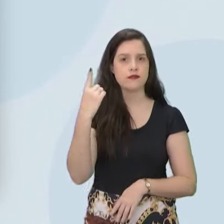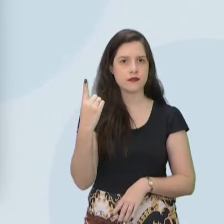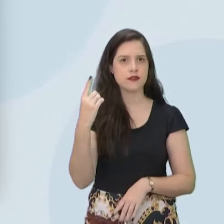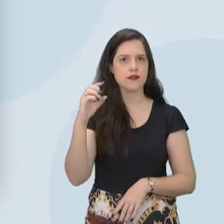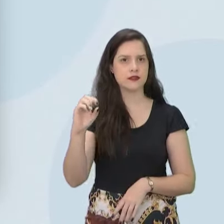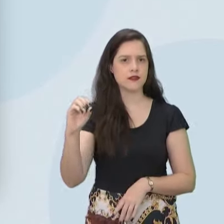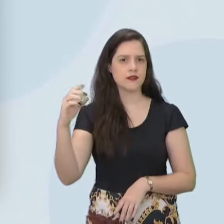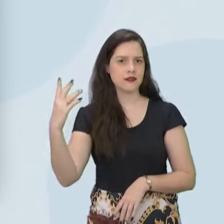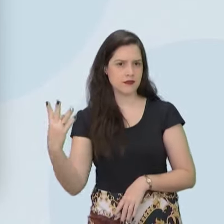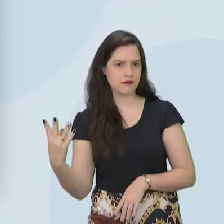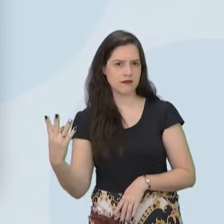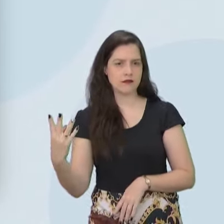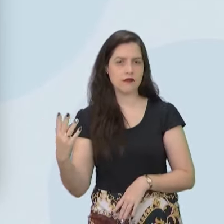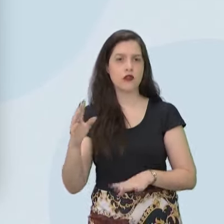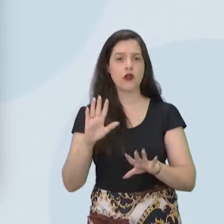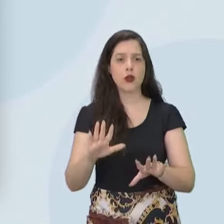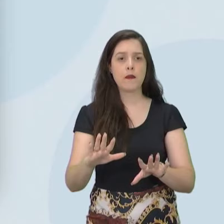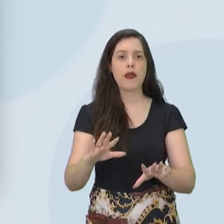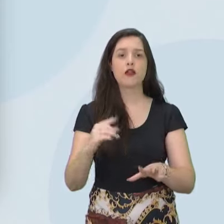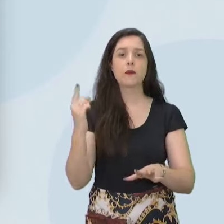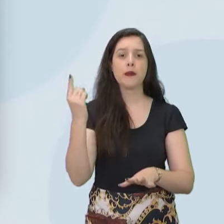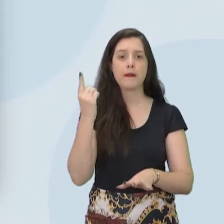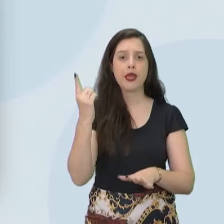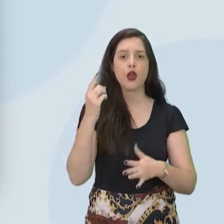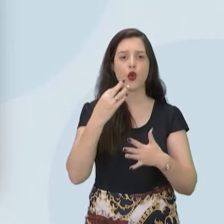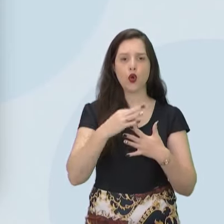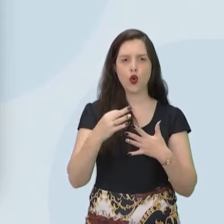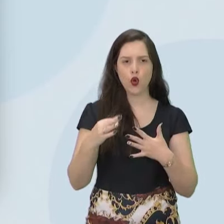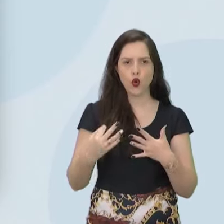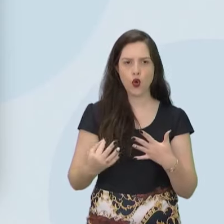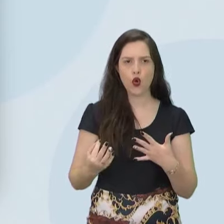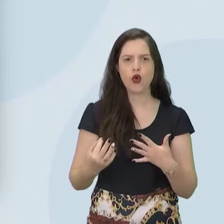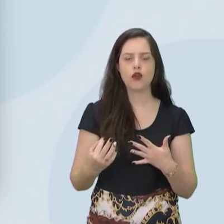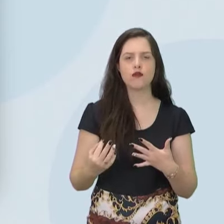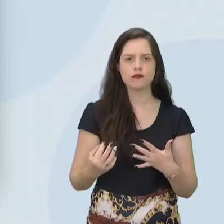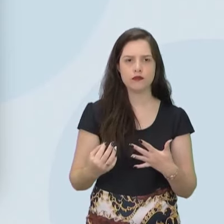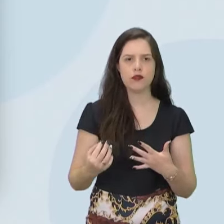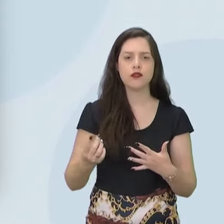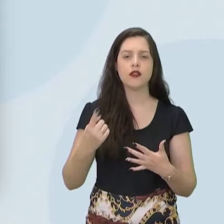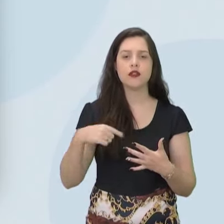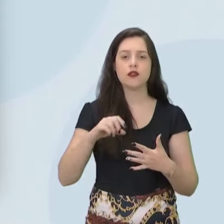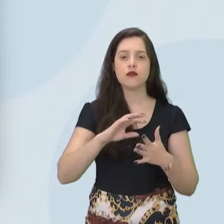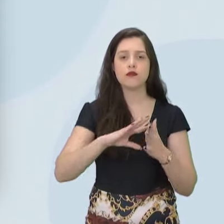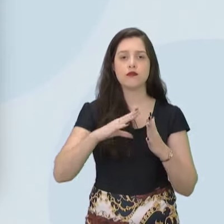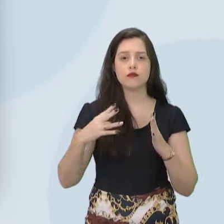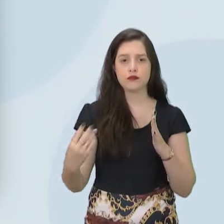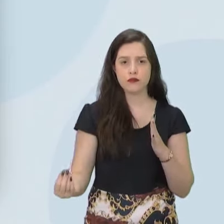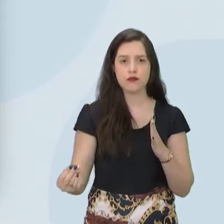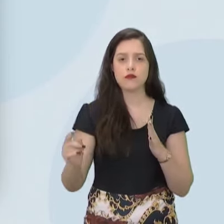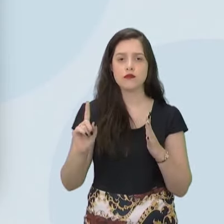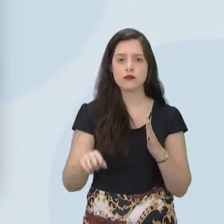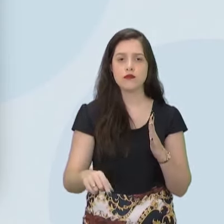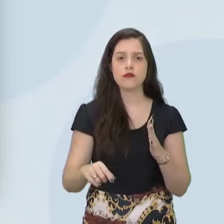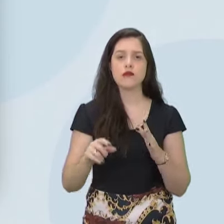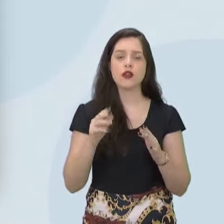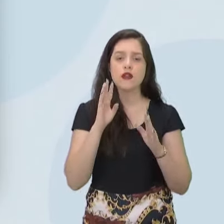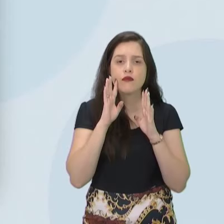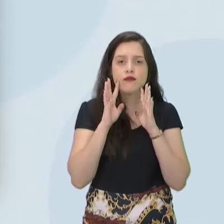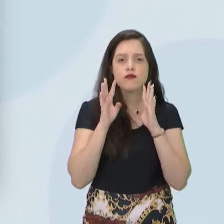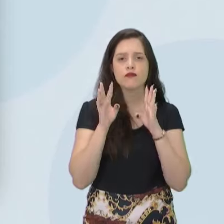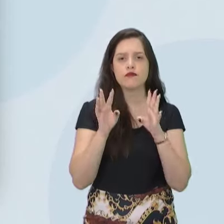104. Lembrando que o primeiro componente, né, da nossa unidade curricular, que é população e índices, ele é focado